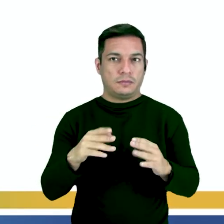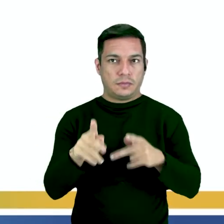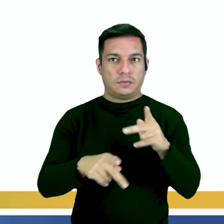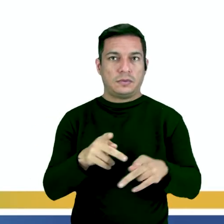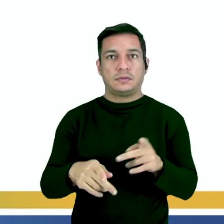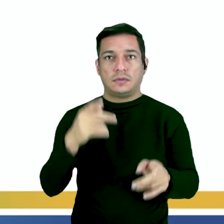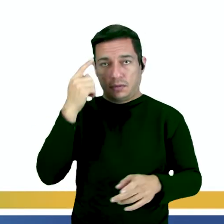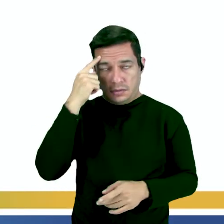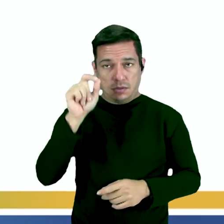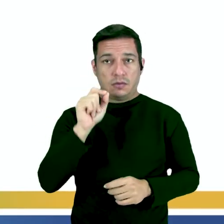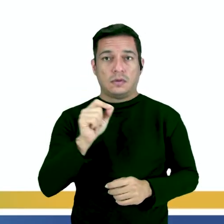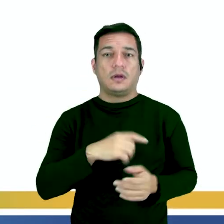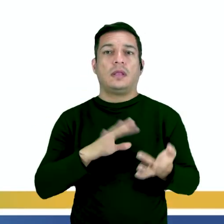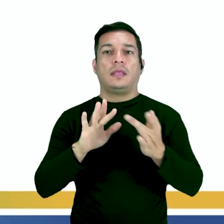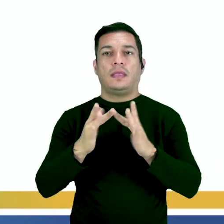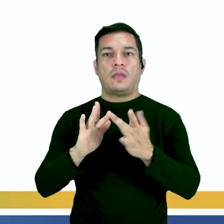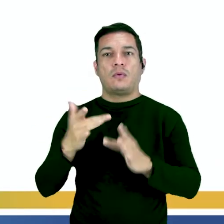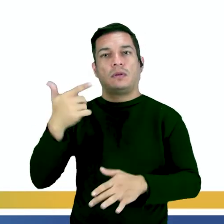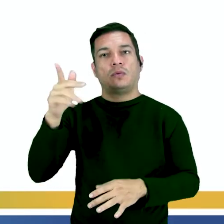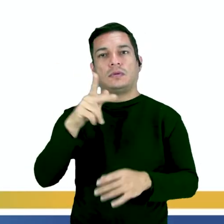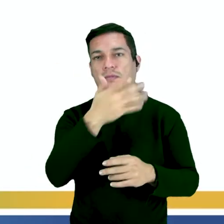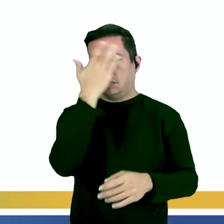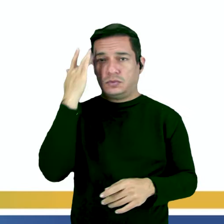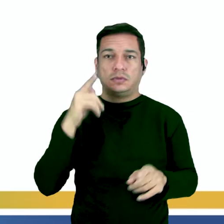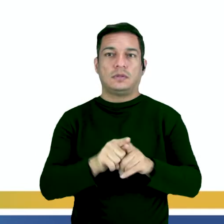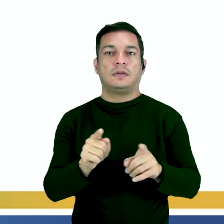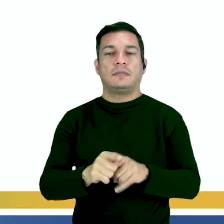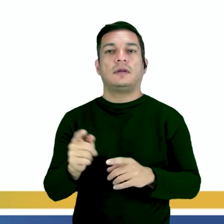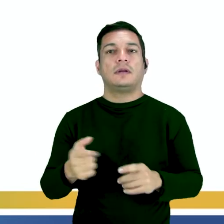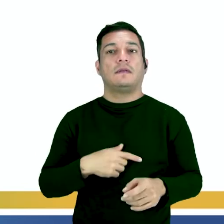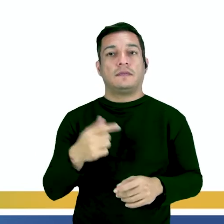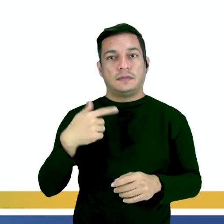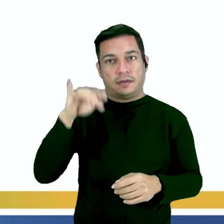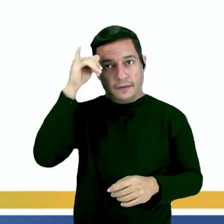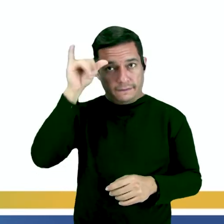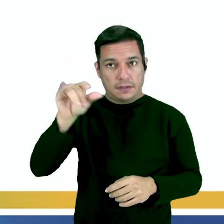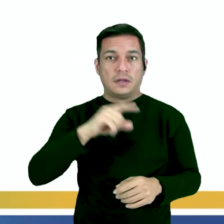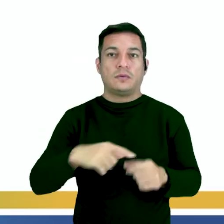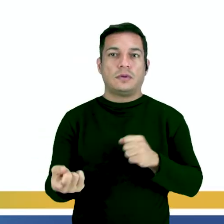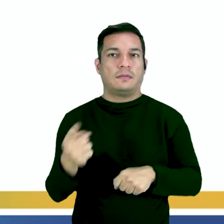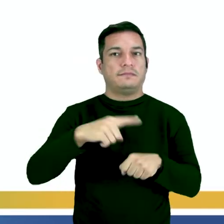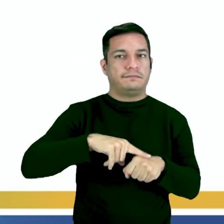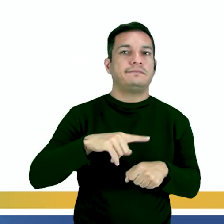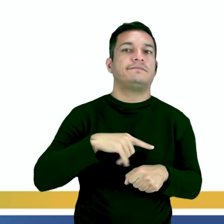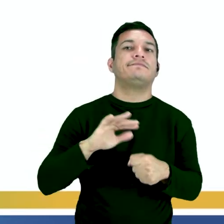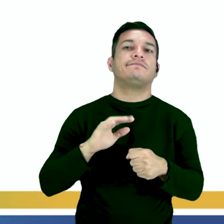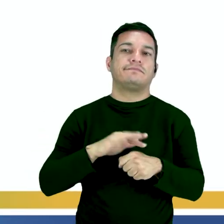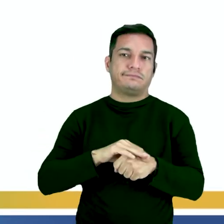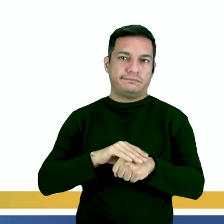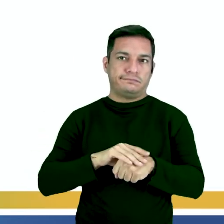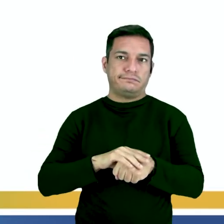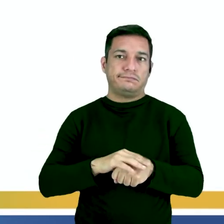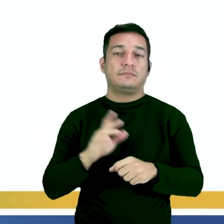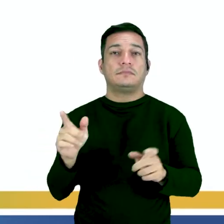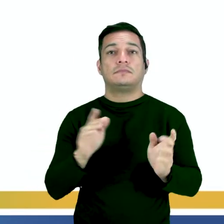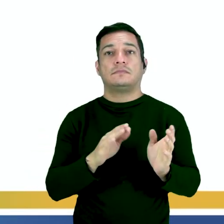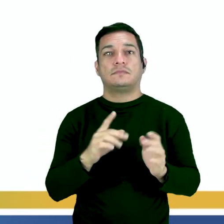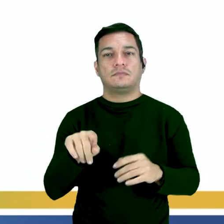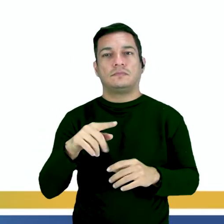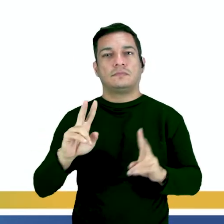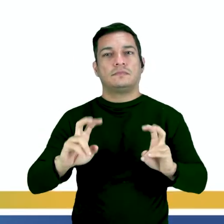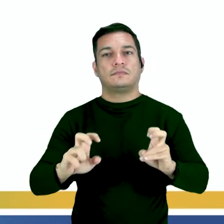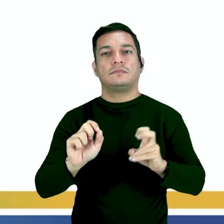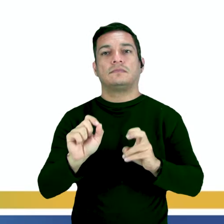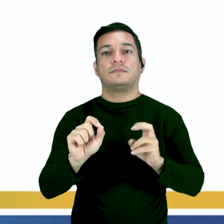que, quanto menos contato com outras pessoas, menos são as chances de contrair e passar a doença. Esse fragmento que vocês estão